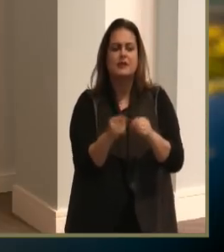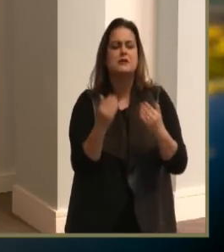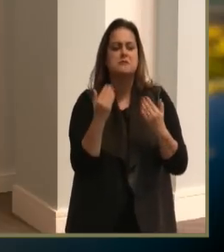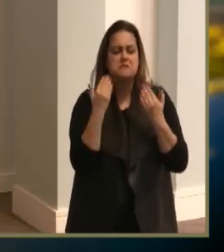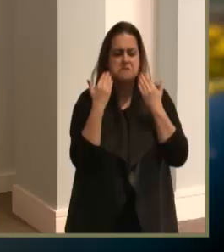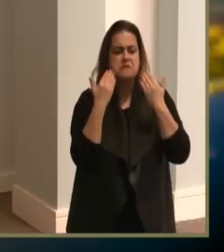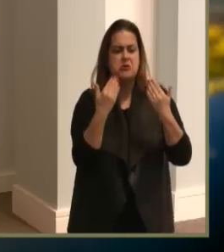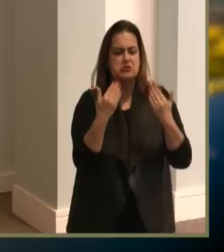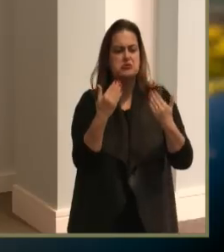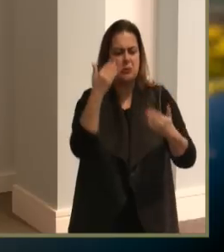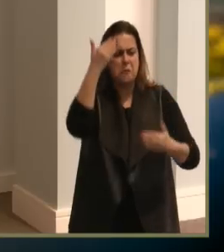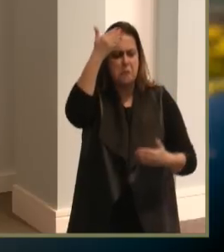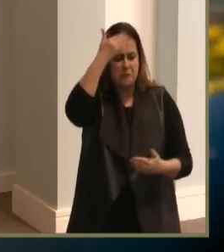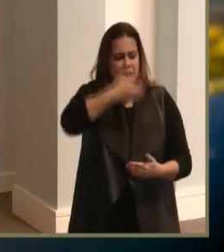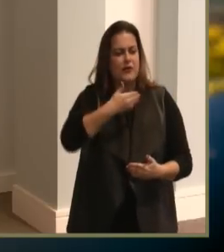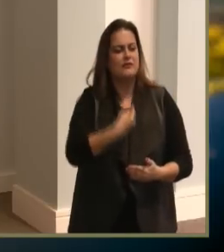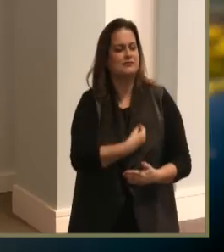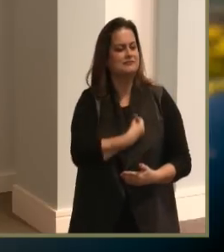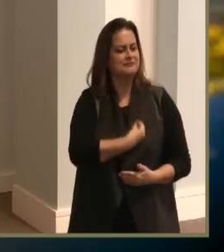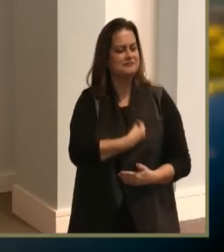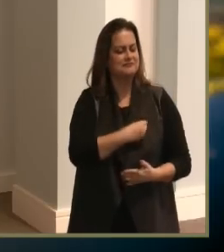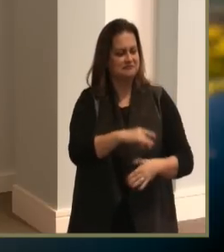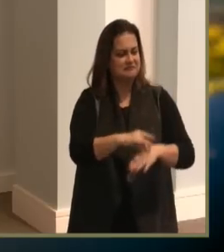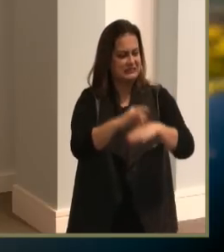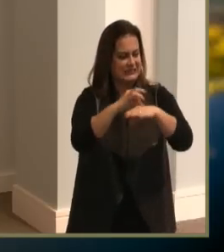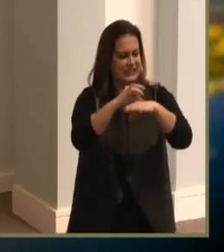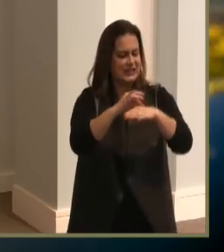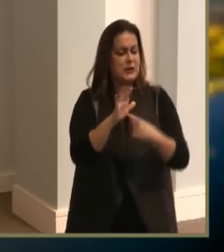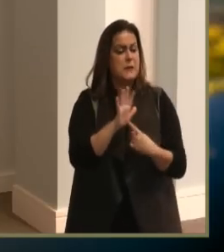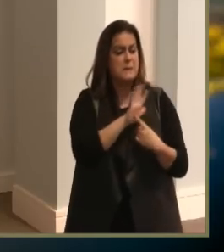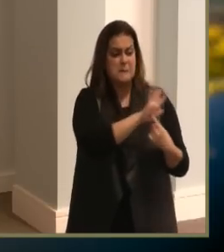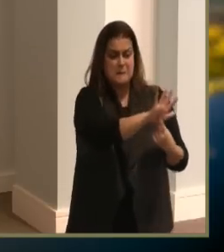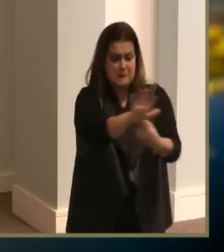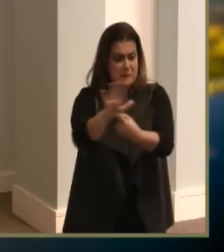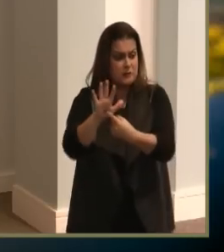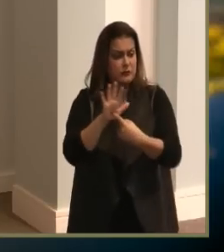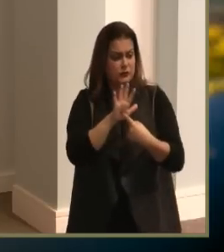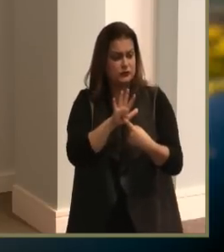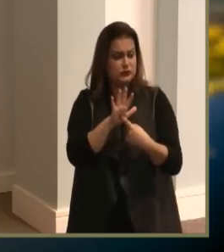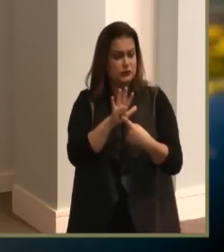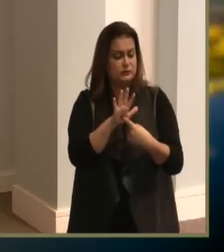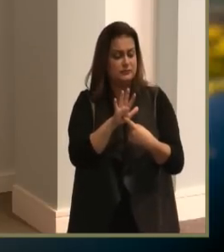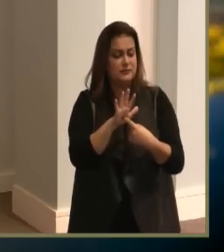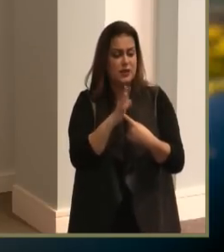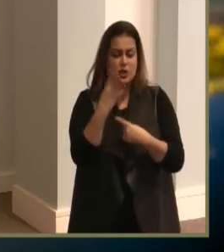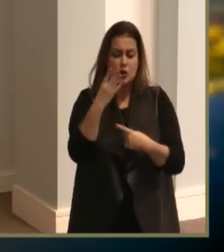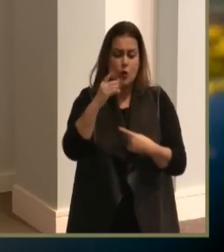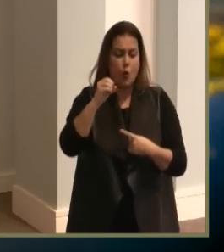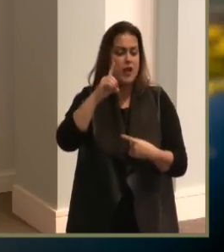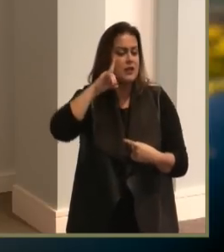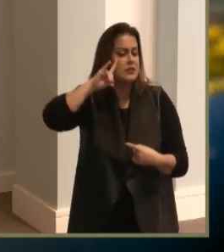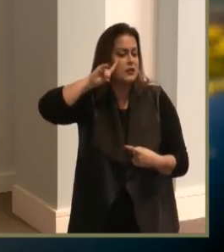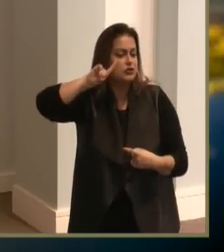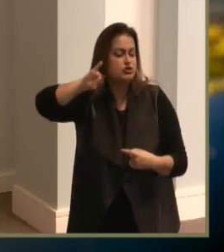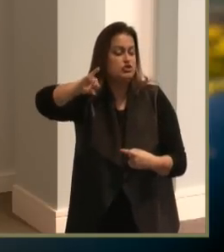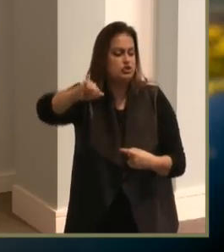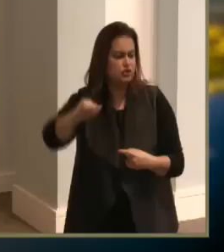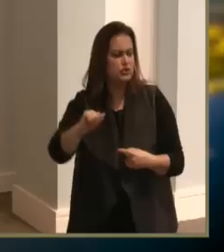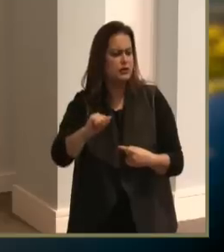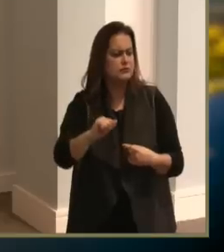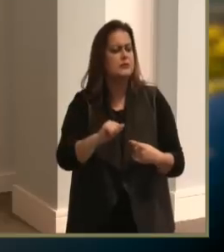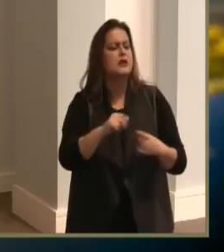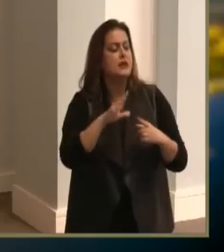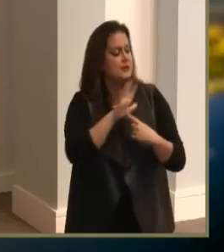muitas provas infalíveis, aparecendo-lhes por espaço de 40 dias e lhes falando as coisas concernentes ao reino de